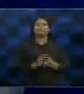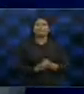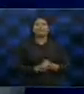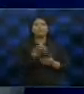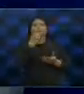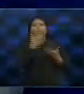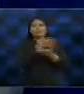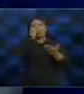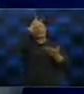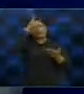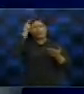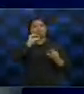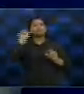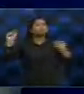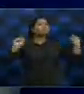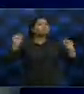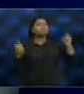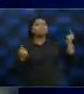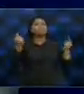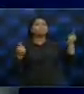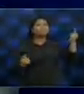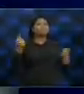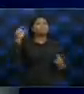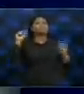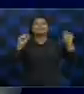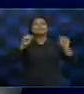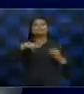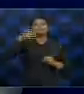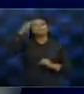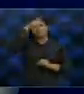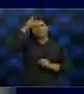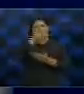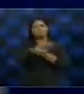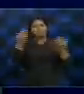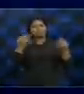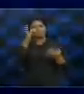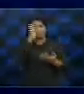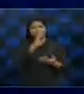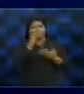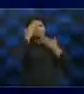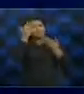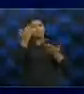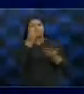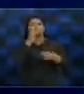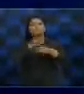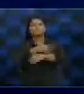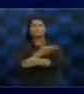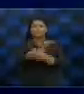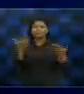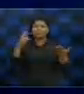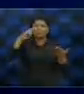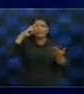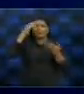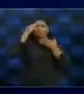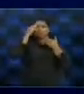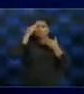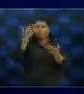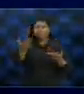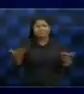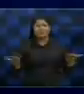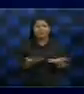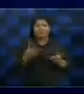ótima Manaus para quem sair tomando conta dessa bela cidade brasileira. Muito obrigado. Boa noite a todos. A Band agradece.